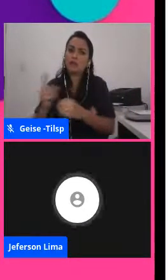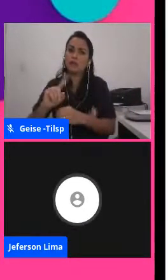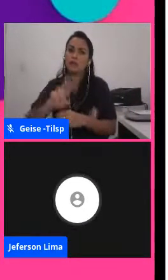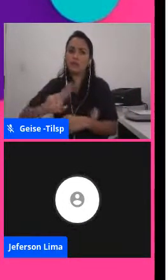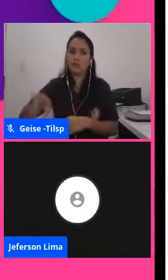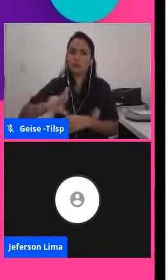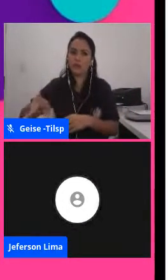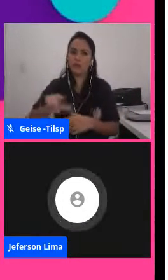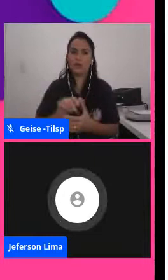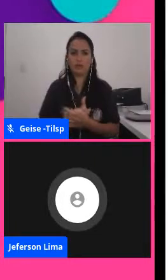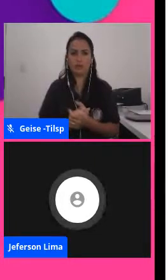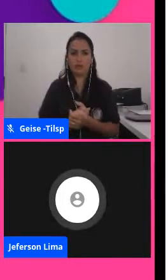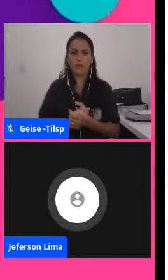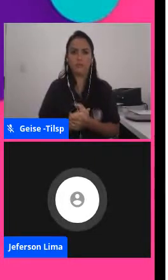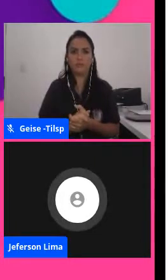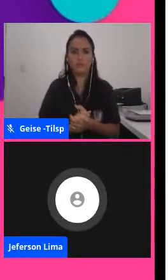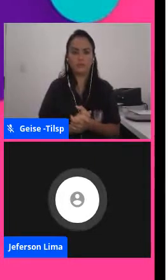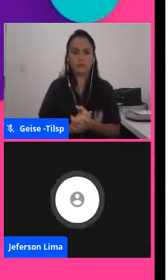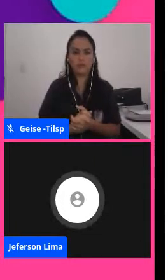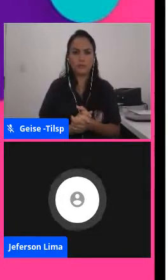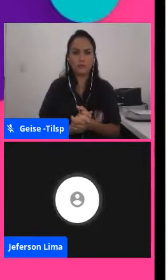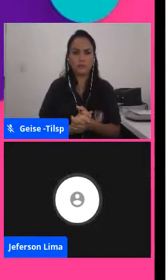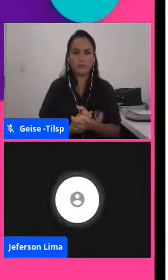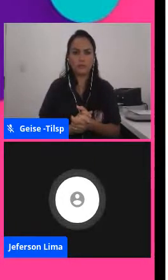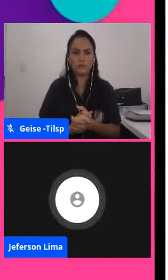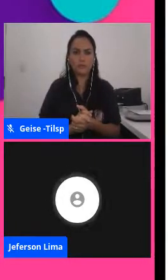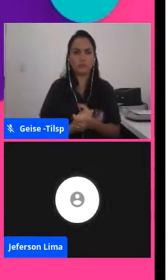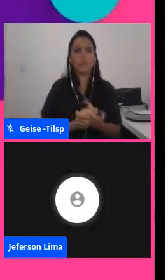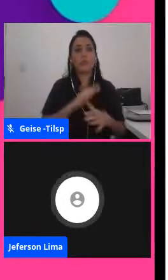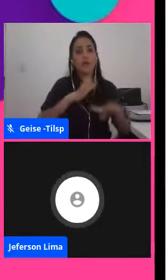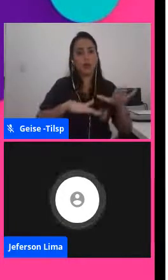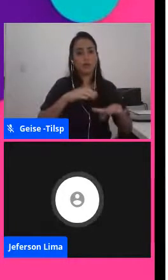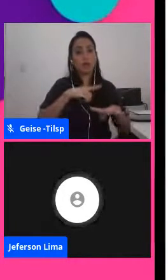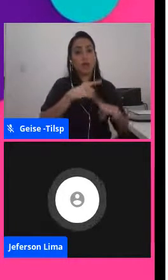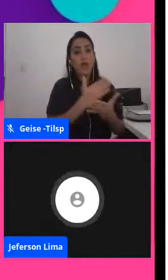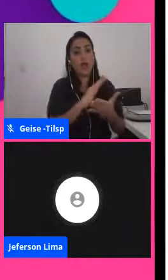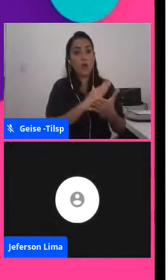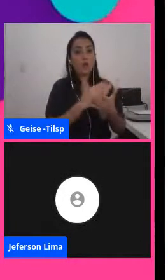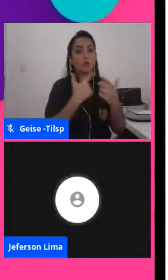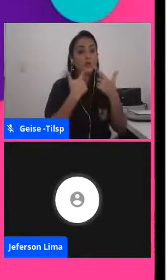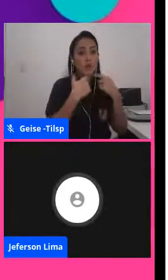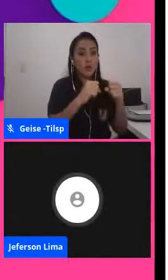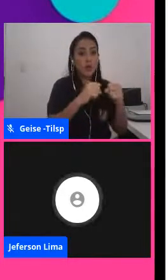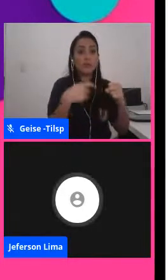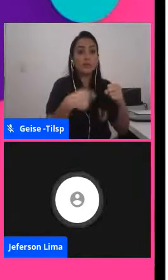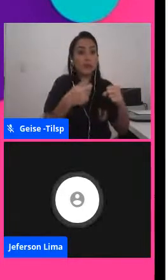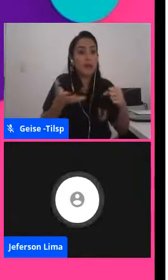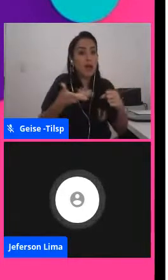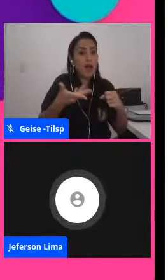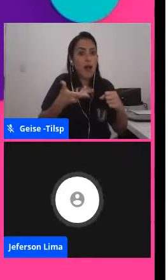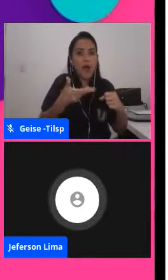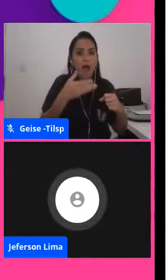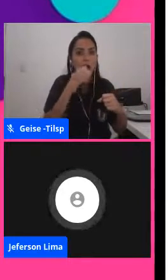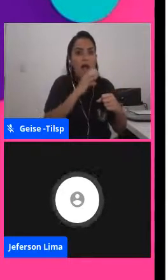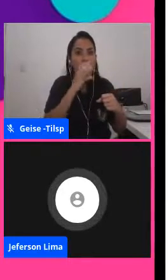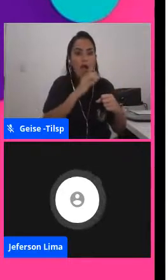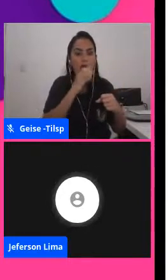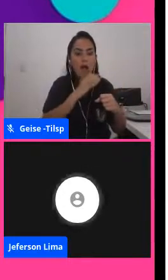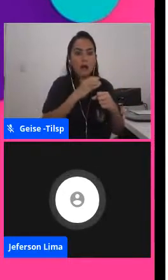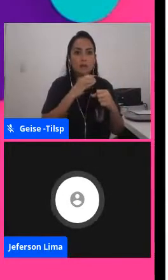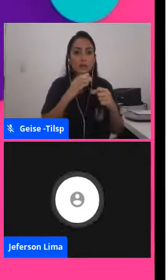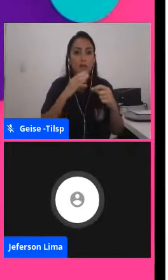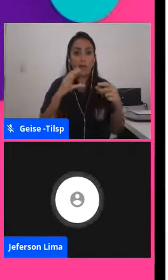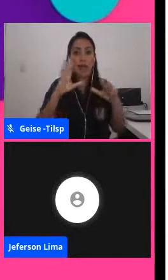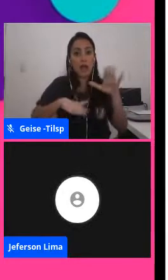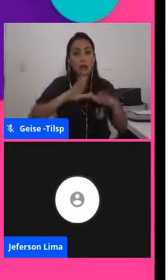uma analogia assim. Você vai ter lá um protocolo de comunicação que ele precisa ser muito rápido e que ele precisa conectar diretamente, talvez,